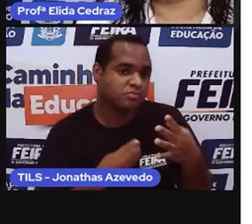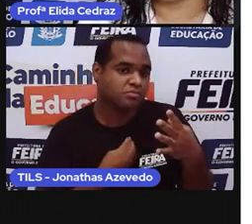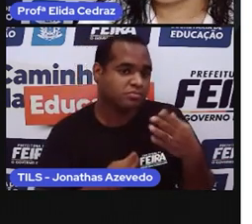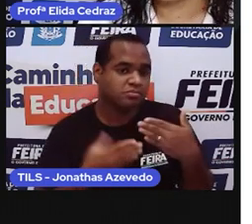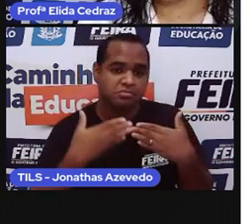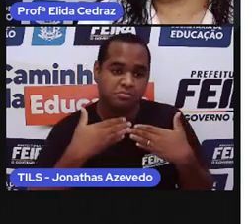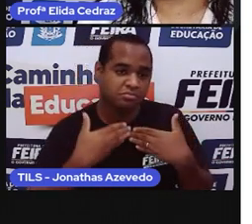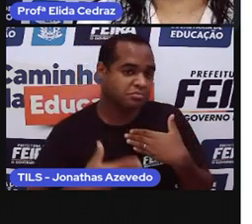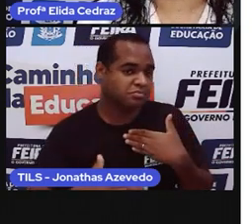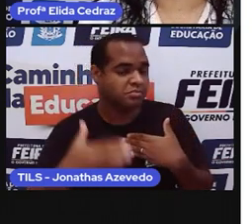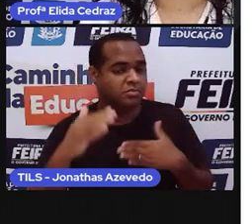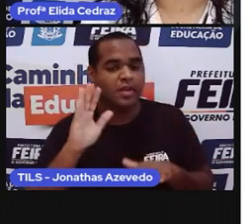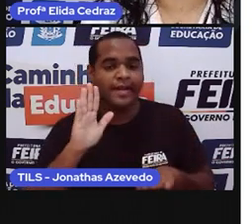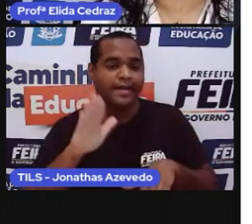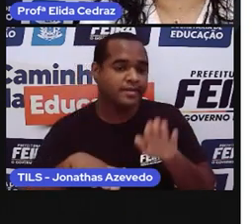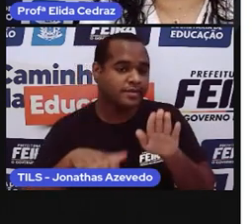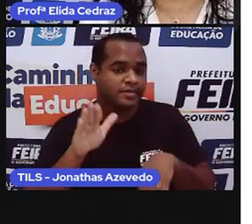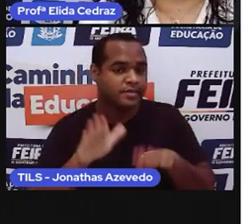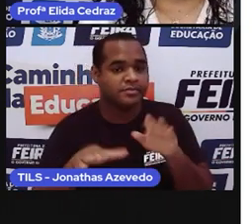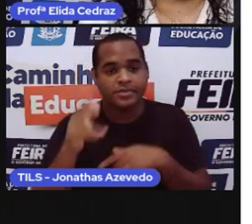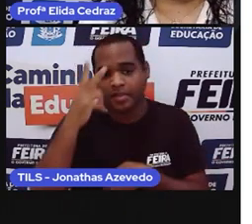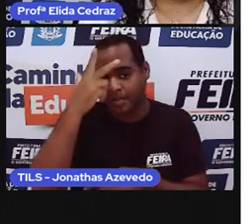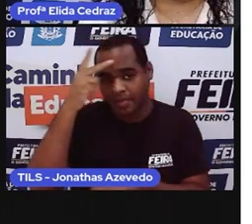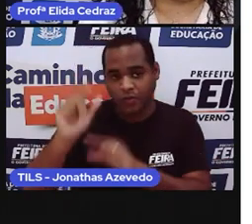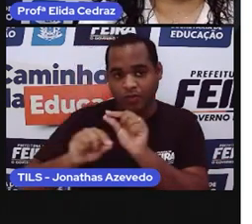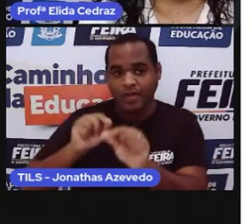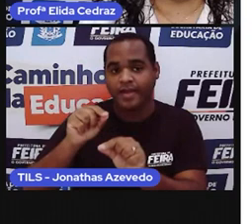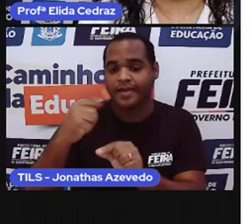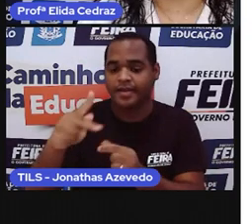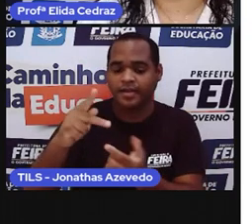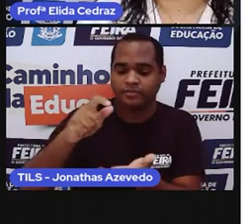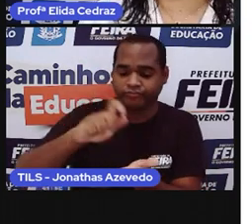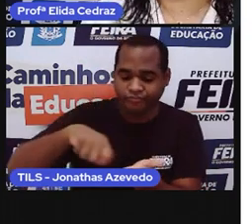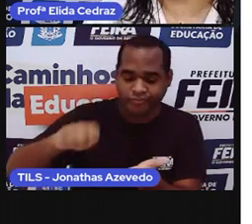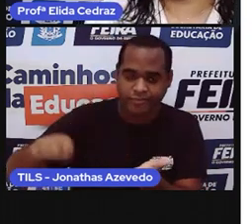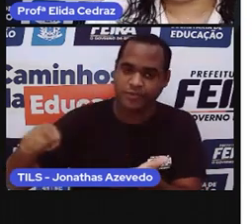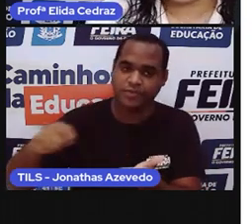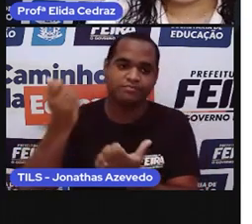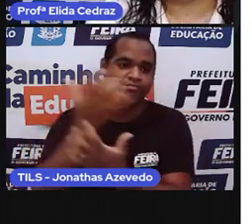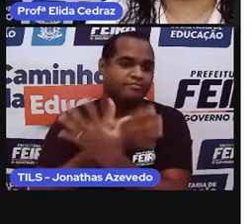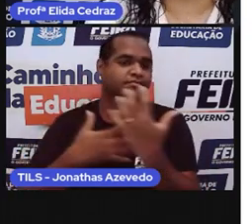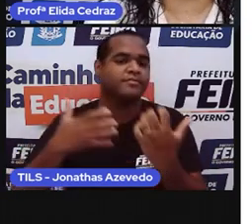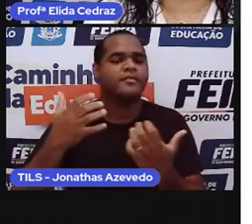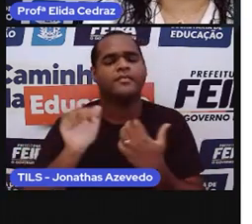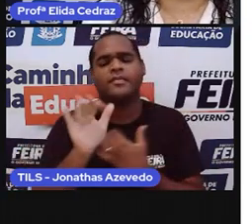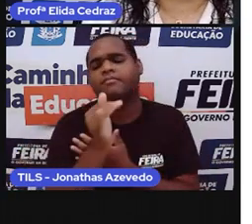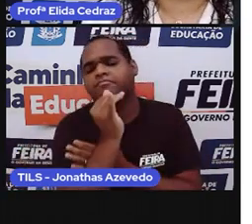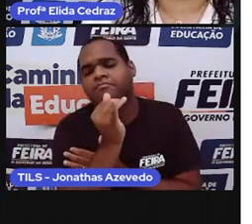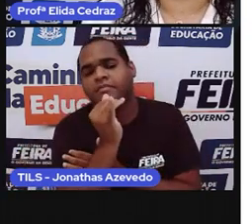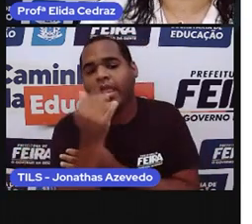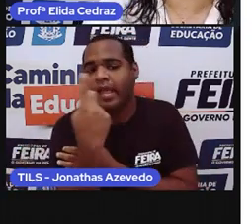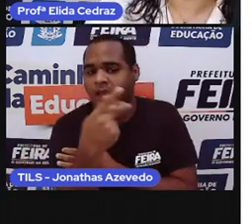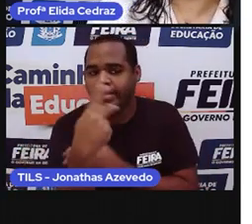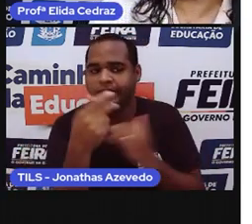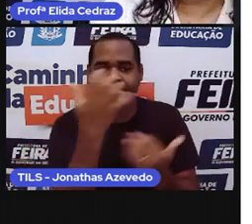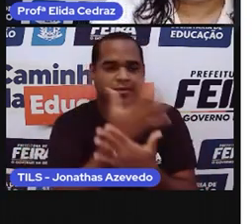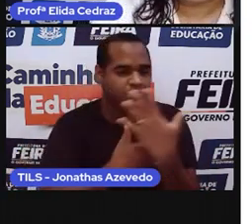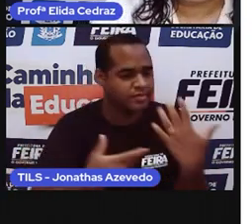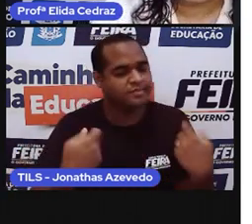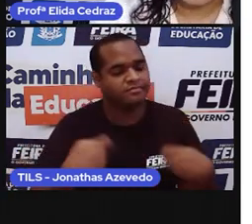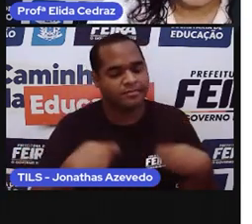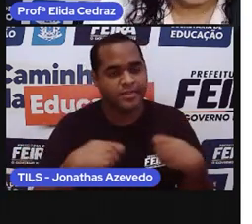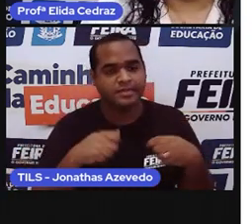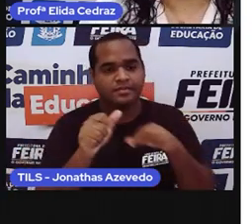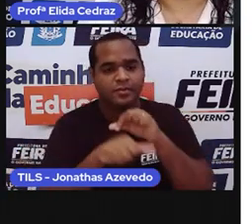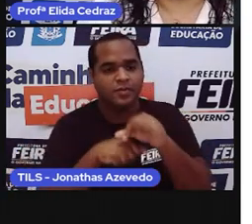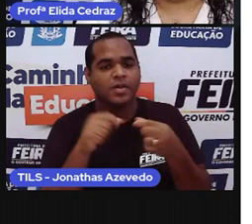vai depender da música que foi escrita. Mas todas as músicas possuem